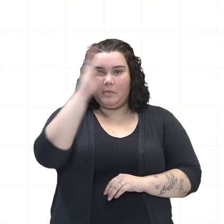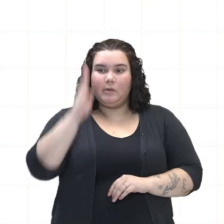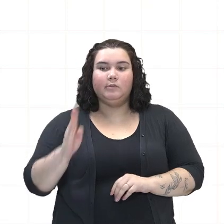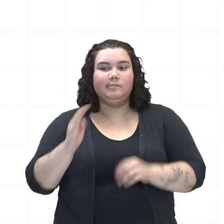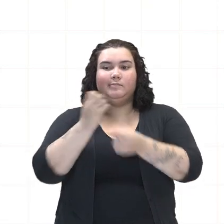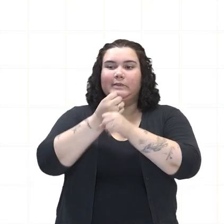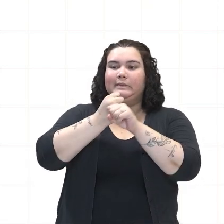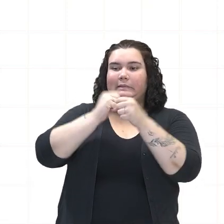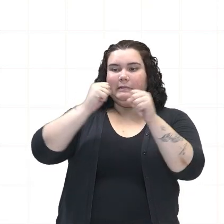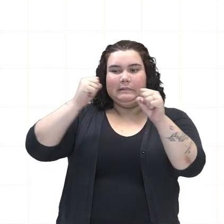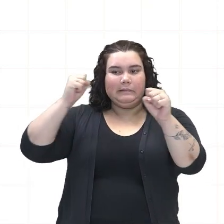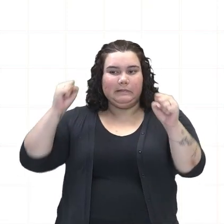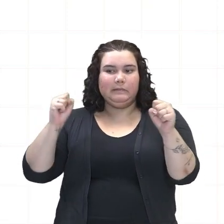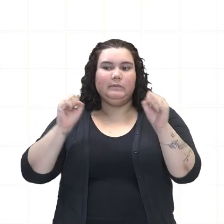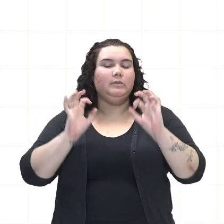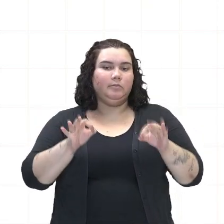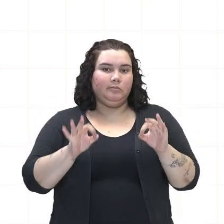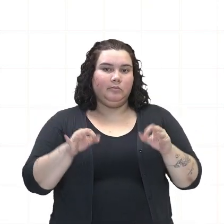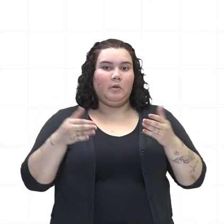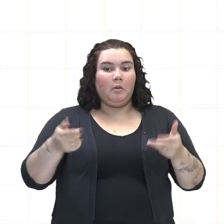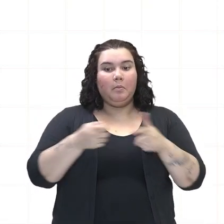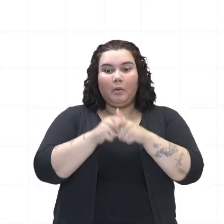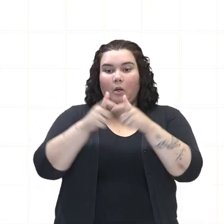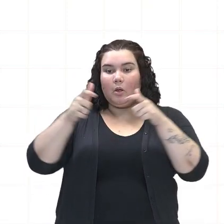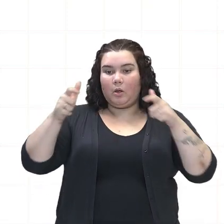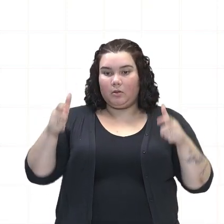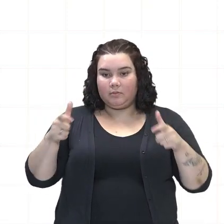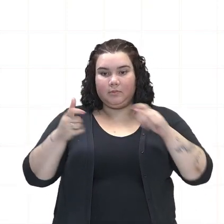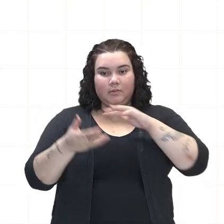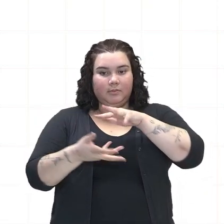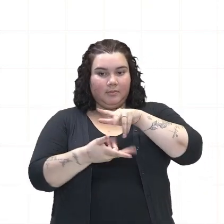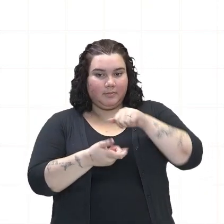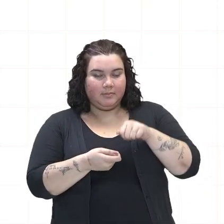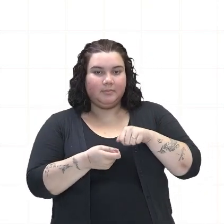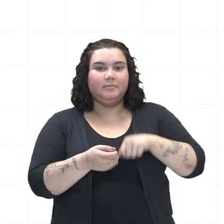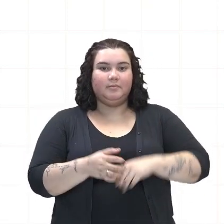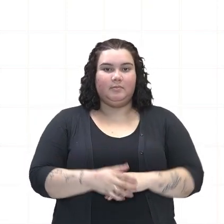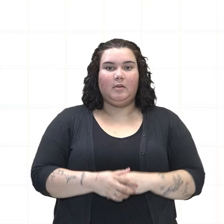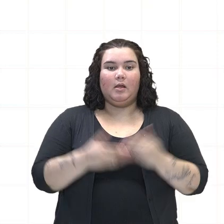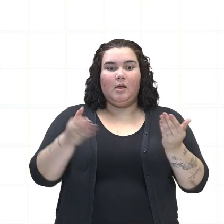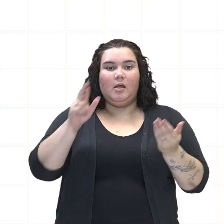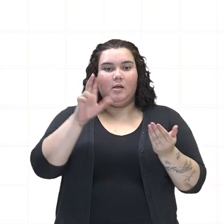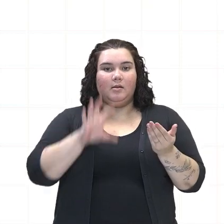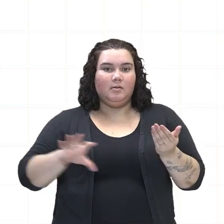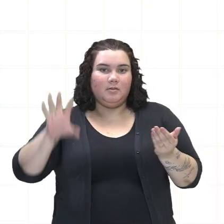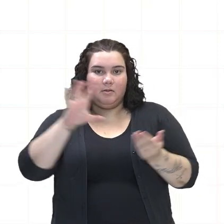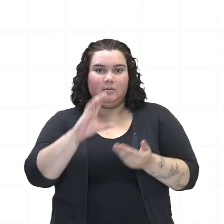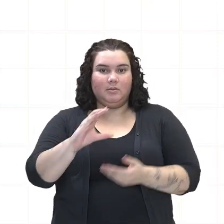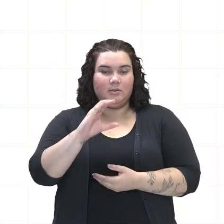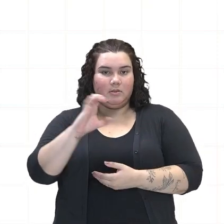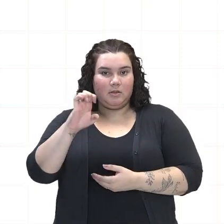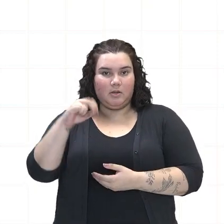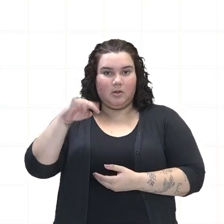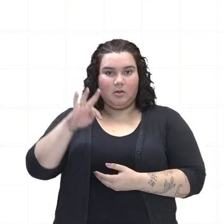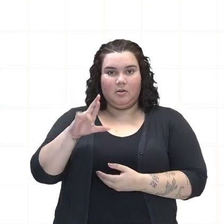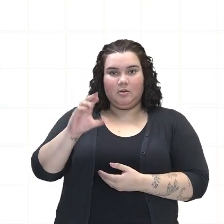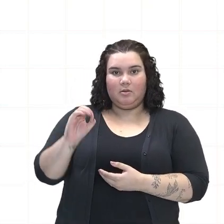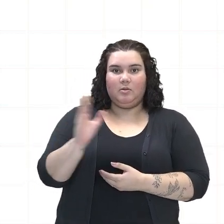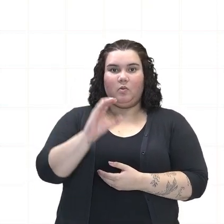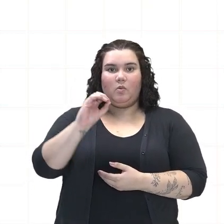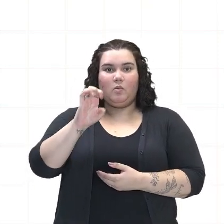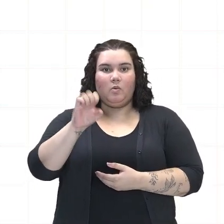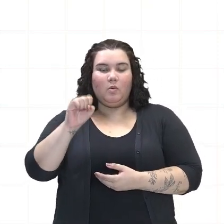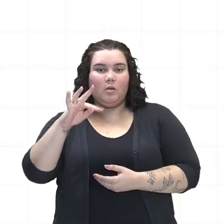não é mesmo? É um dos maiores territórios do mundo. E a região centro-oeste do Brasil, onde fica o Mato Grosso, onde fica o Mato Grosso do